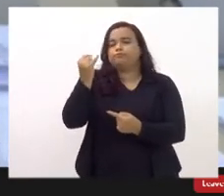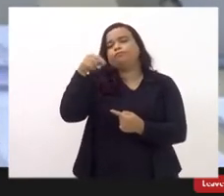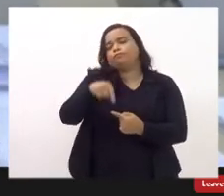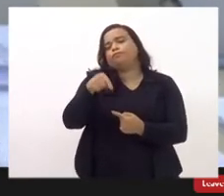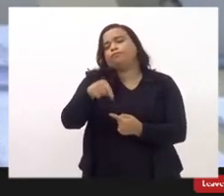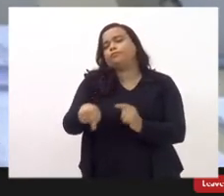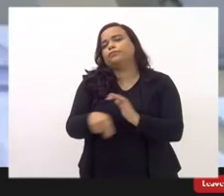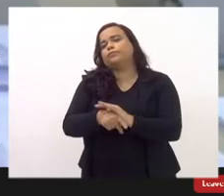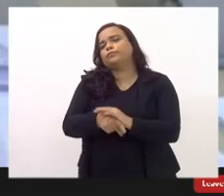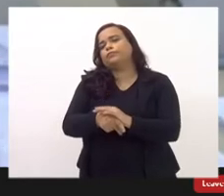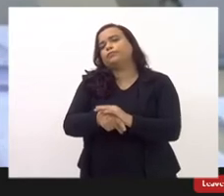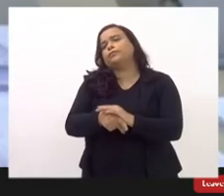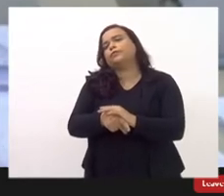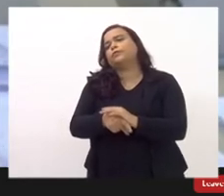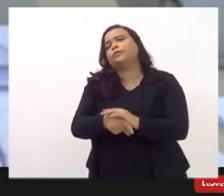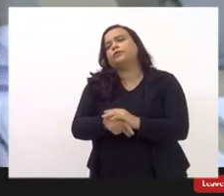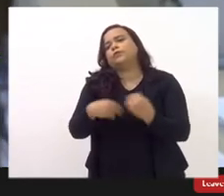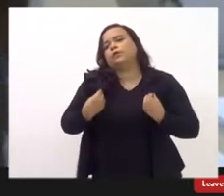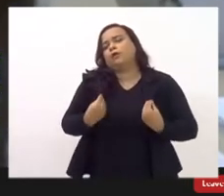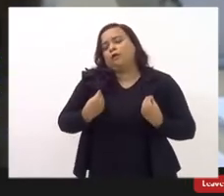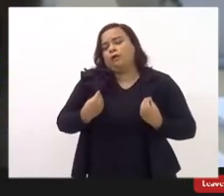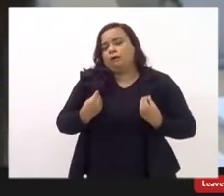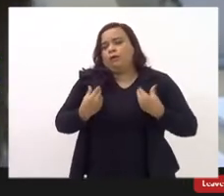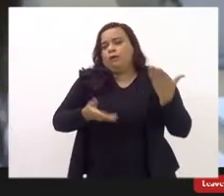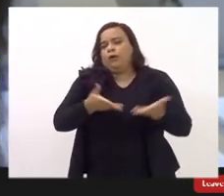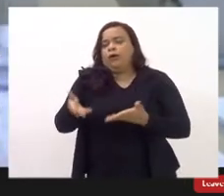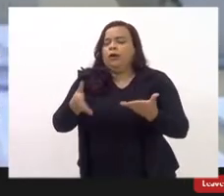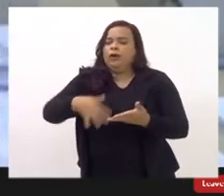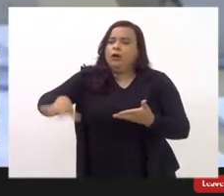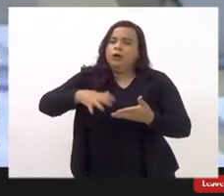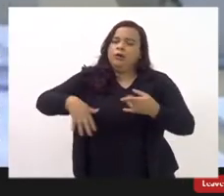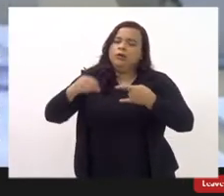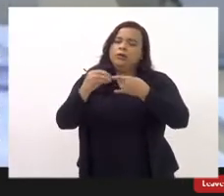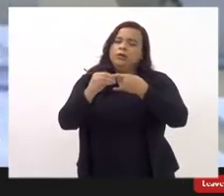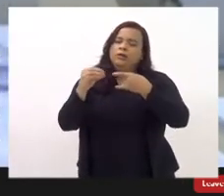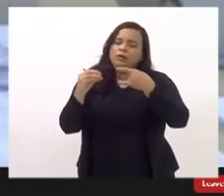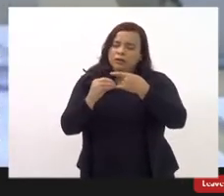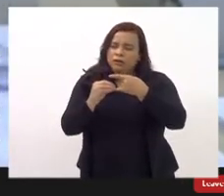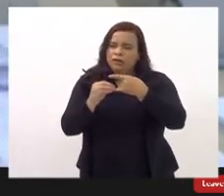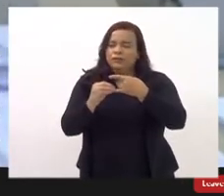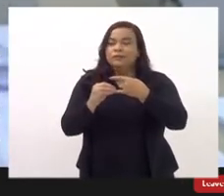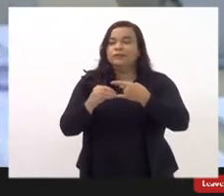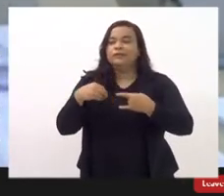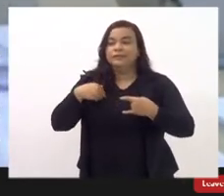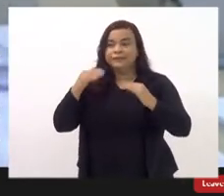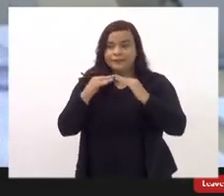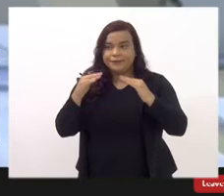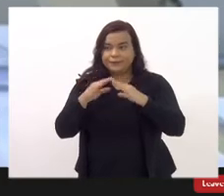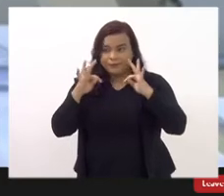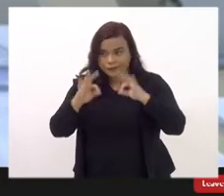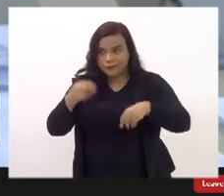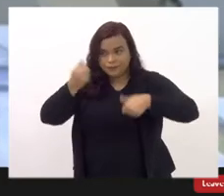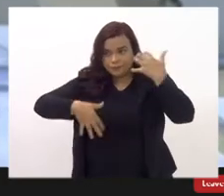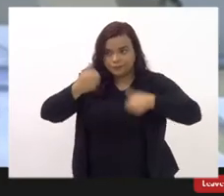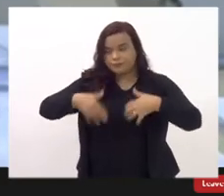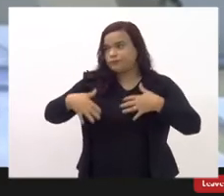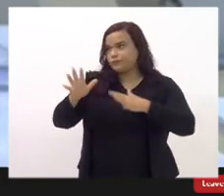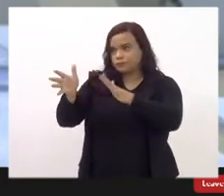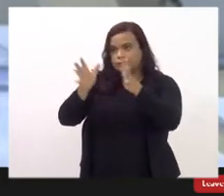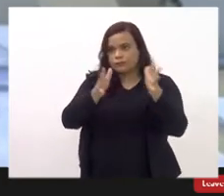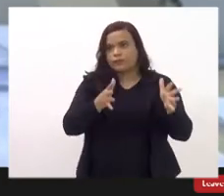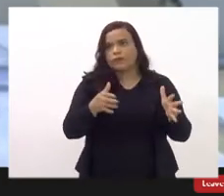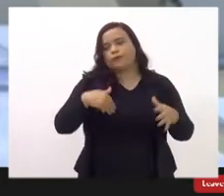fundamental da pertinência da nossa própria existência no âmbito da Fiocruz. Eu concordo com todas as falas anteriores, eu não